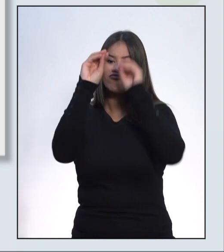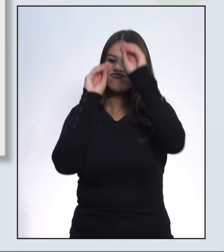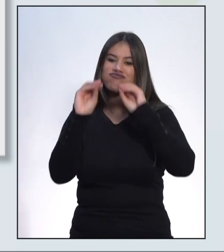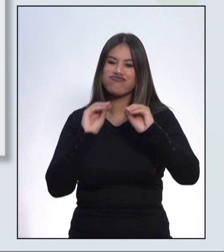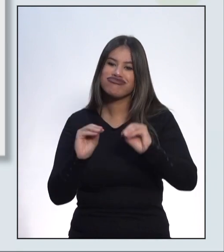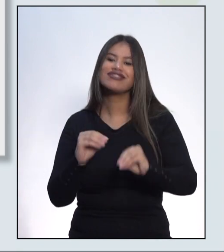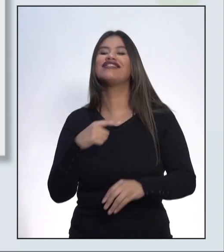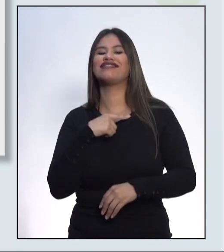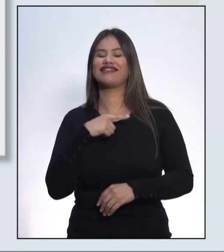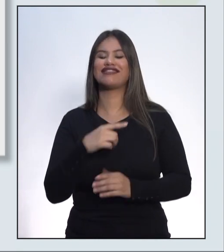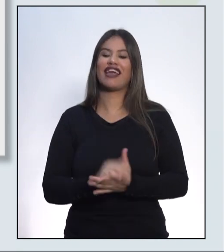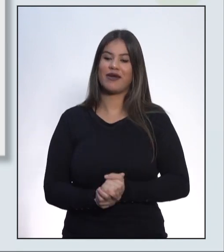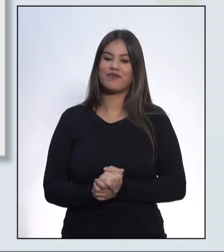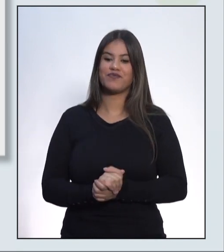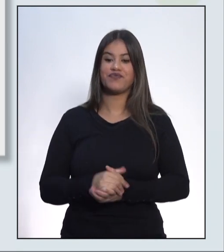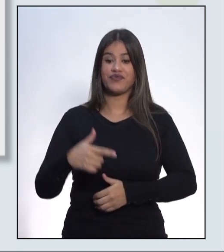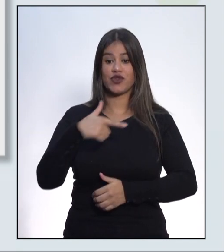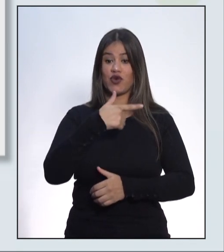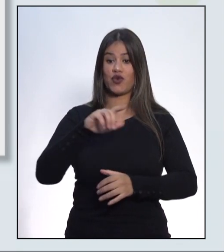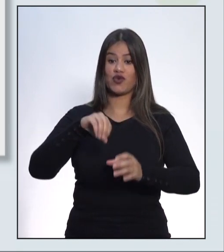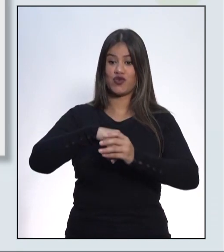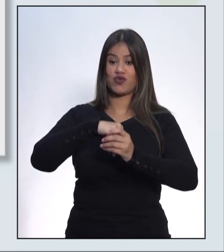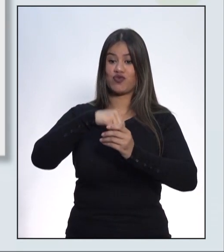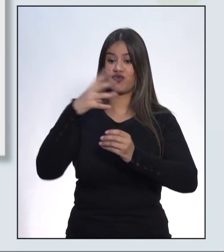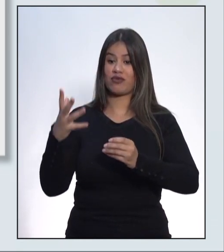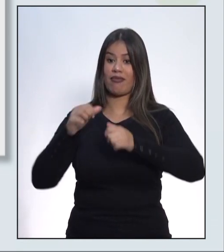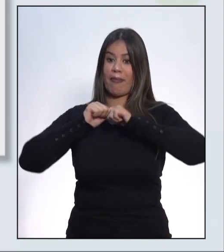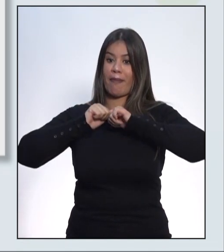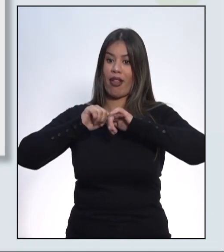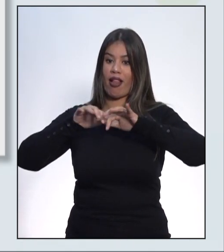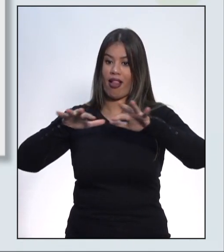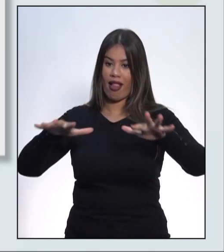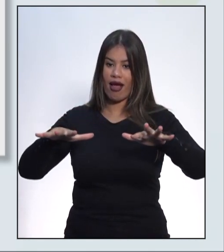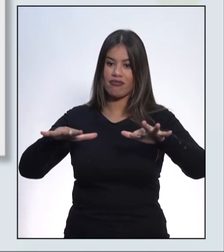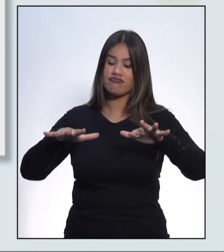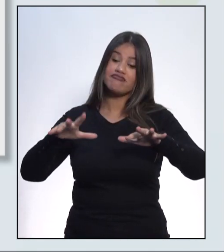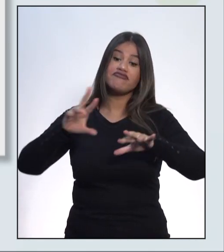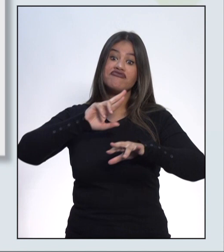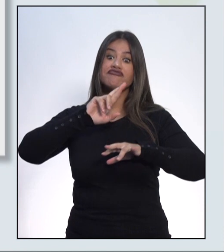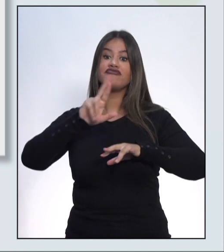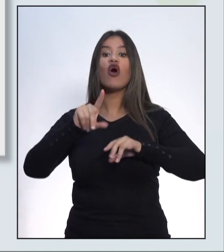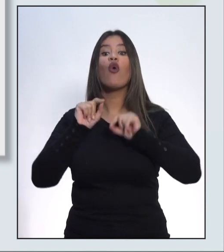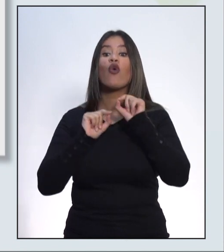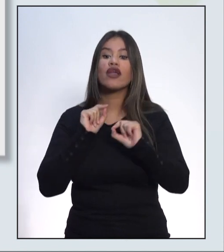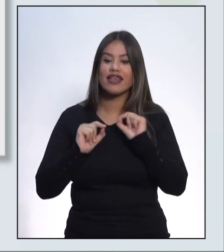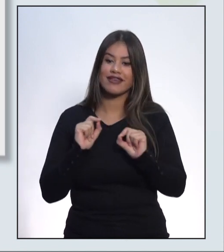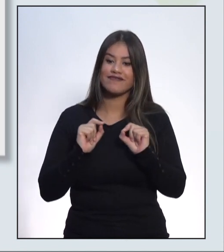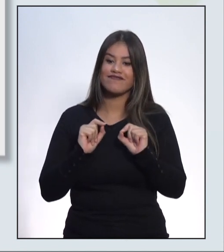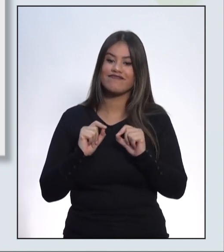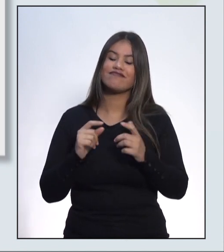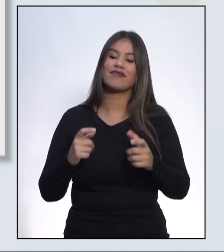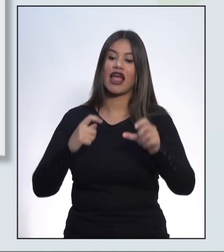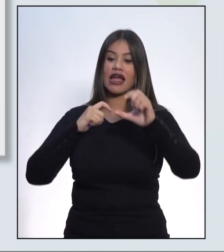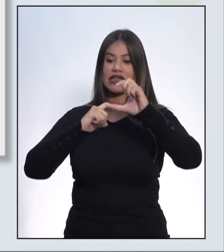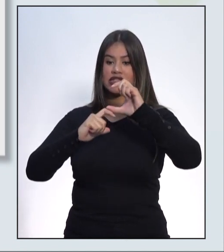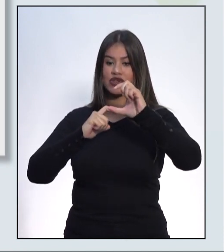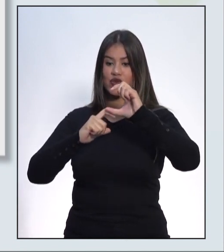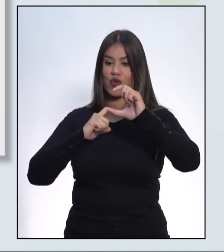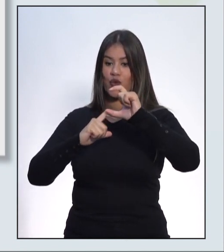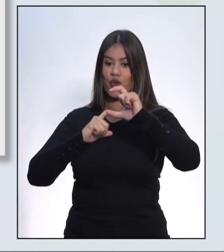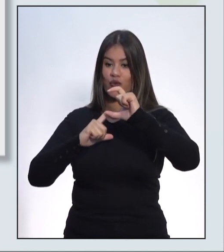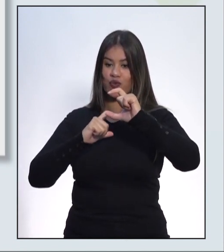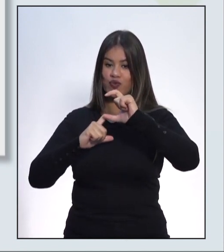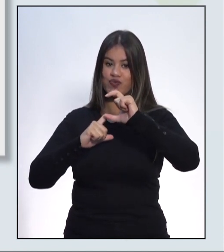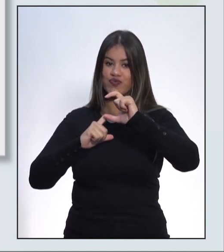de compartilhar conteúdo jornalístico, bem diferente da que a gente está acostumado, é por meio de história em quadrinhos. Então, olha que legal